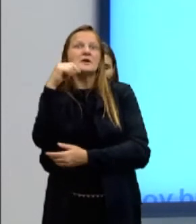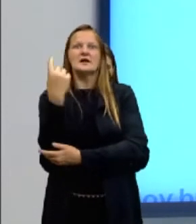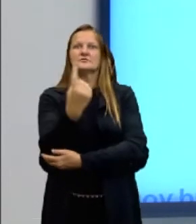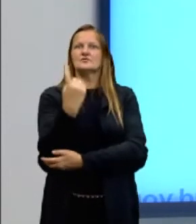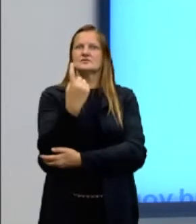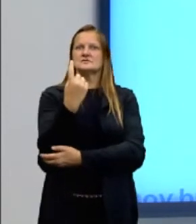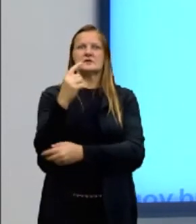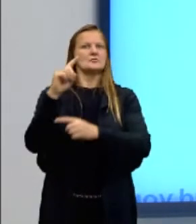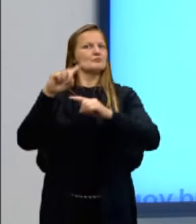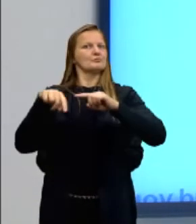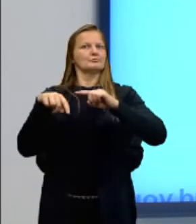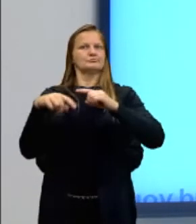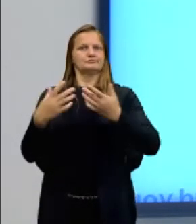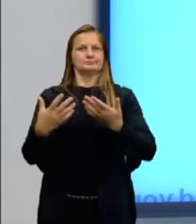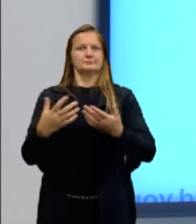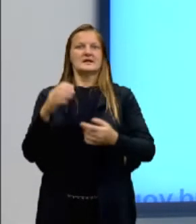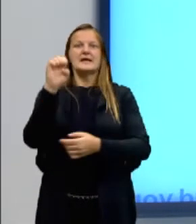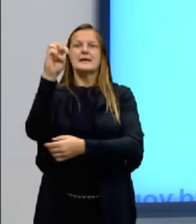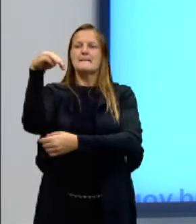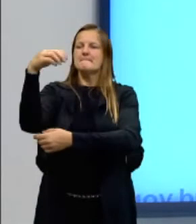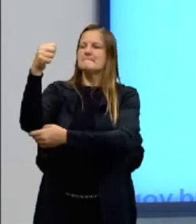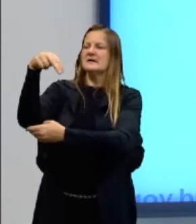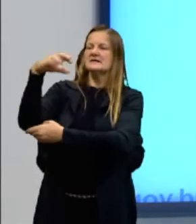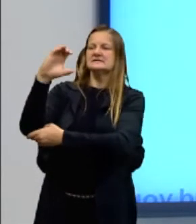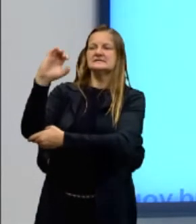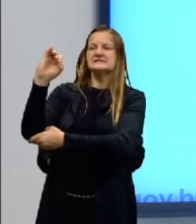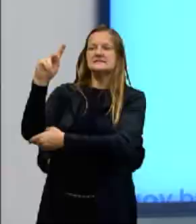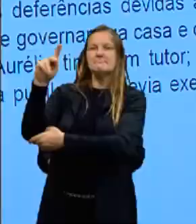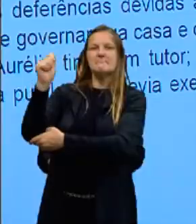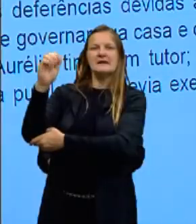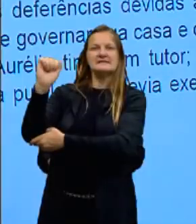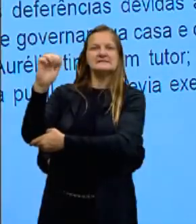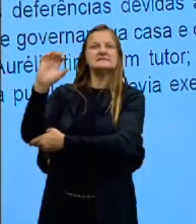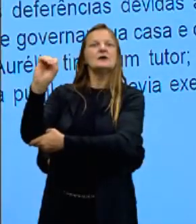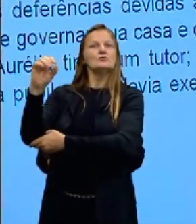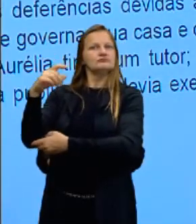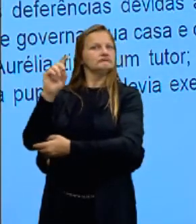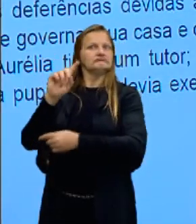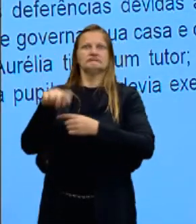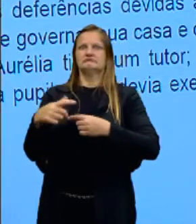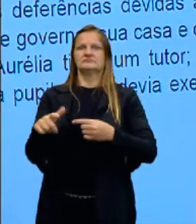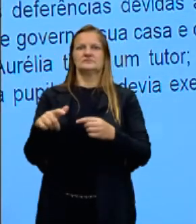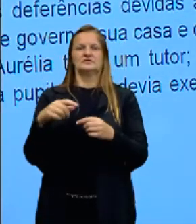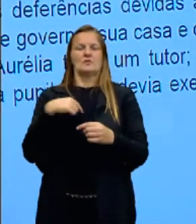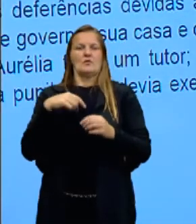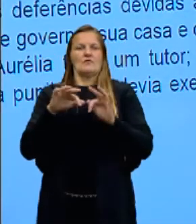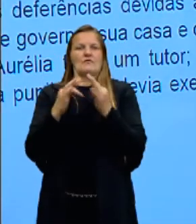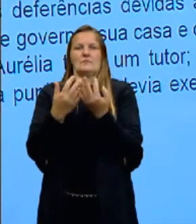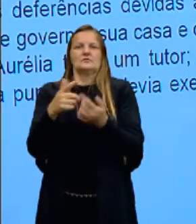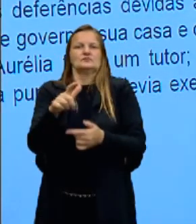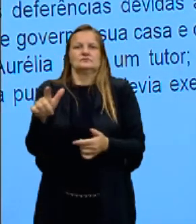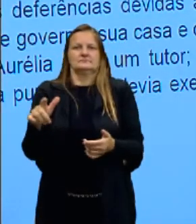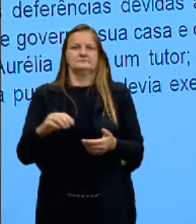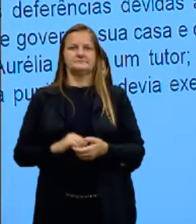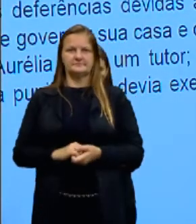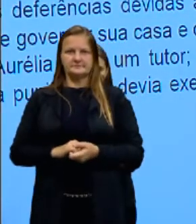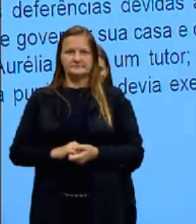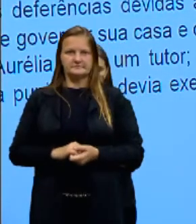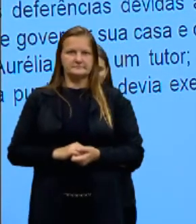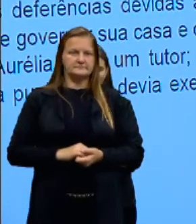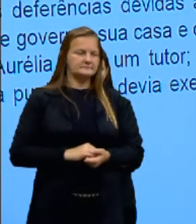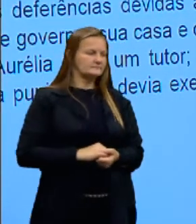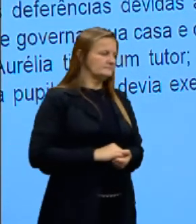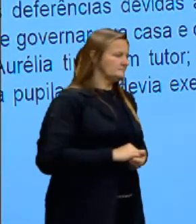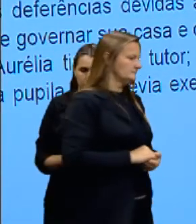emancipação feminina Então tá vendo gente ela criou uma situação porque ela era Órfã pra se apresentar para a sociedade